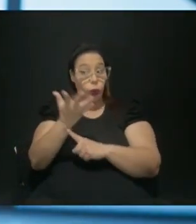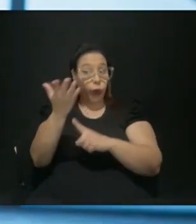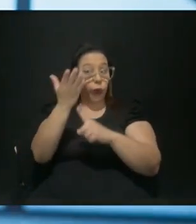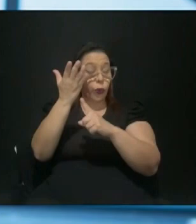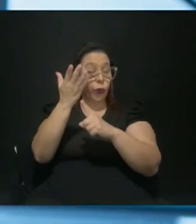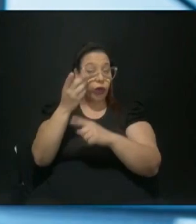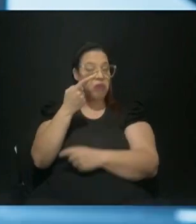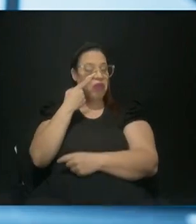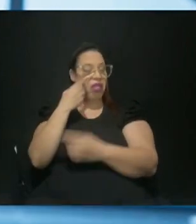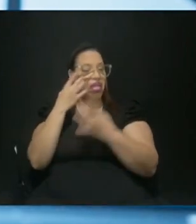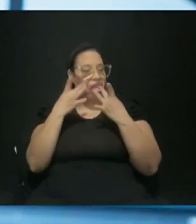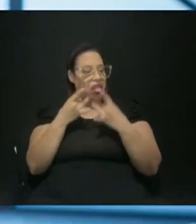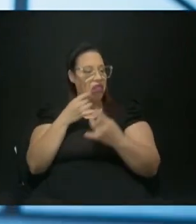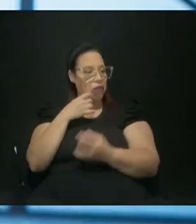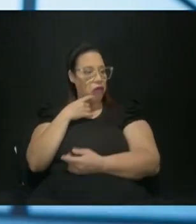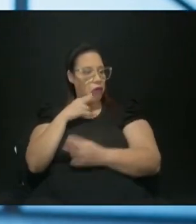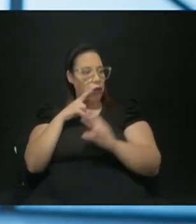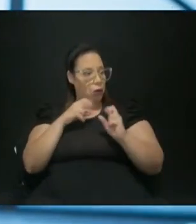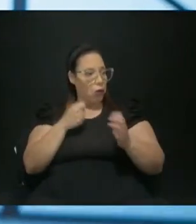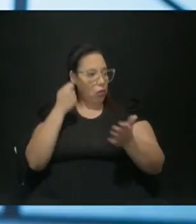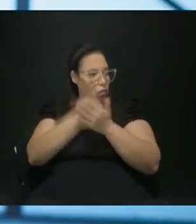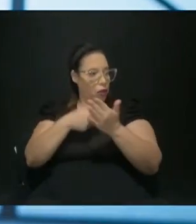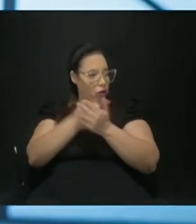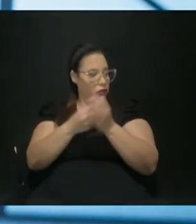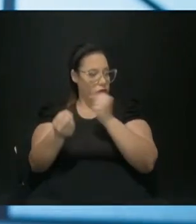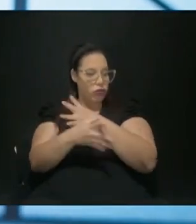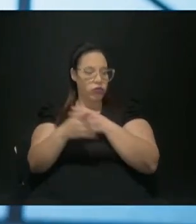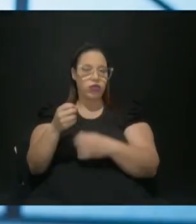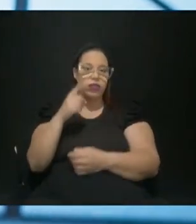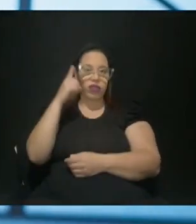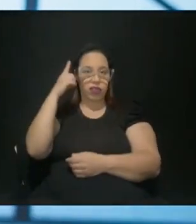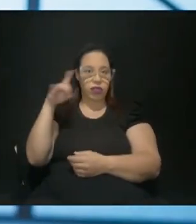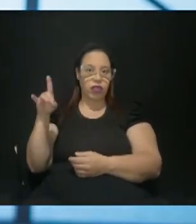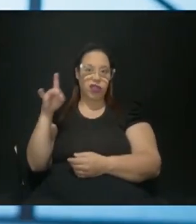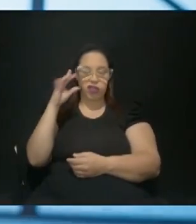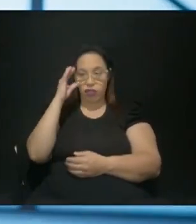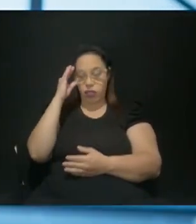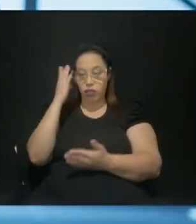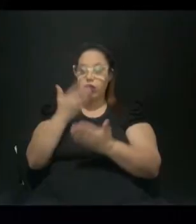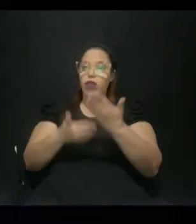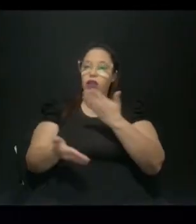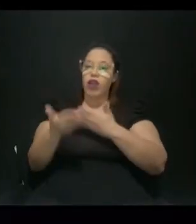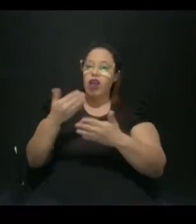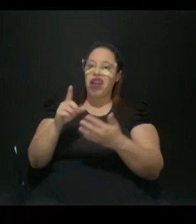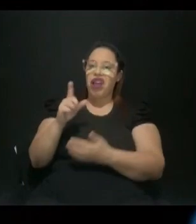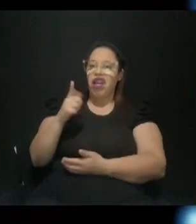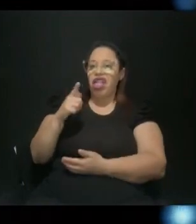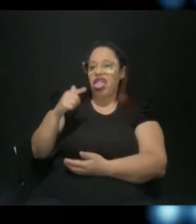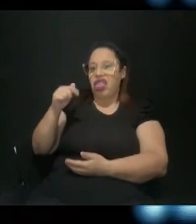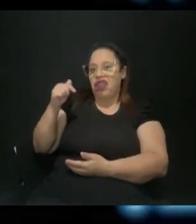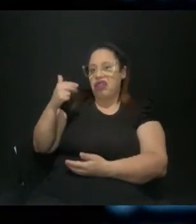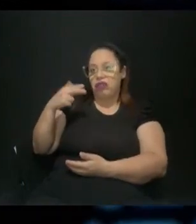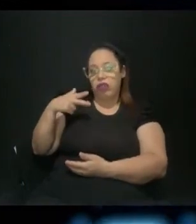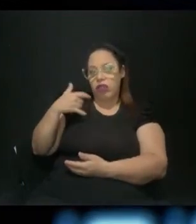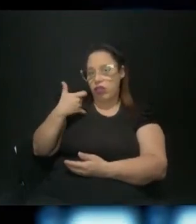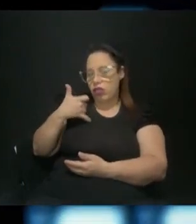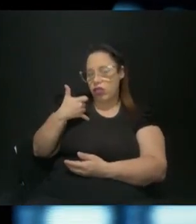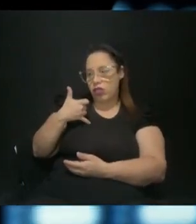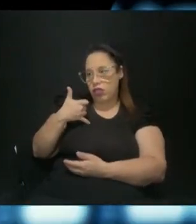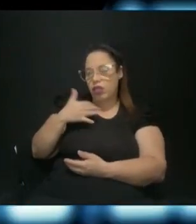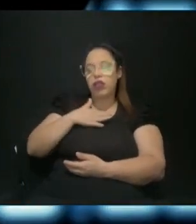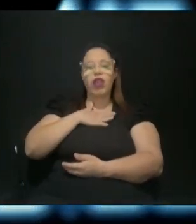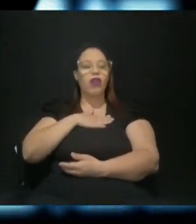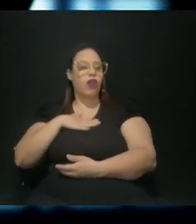Para poder já investir desde cedo, uma vez que é uma área que não tem muita idade, ali a pessoa tem que gostar. Tem que gostar